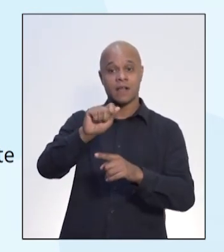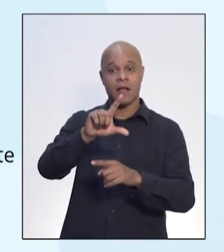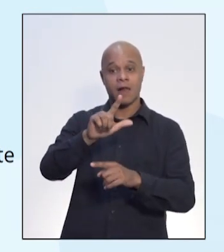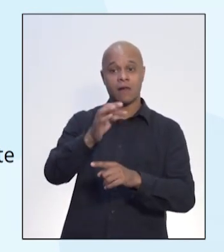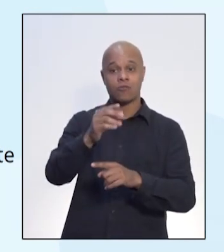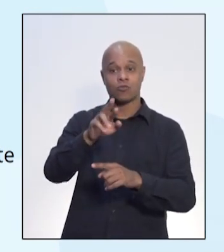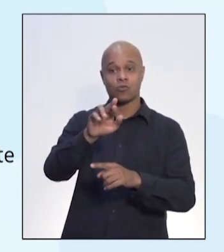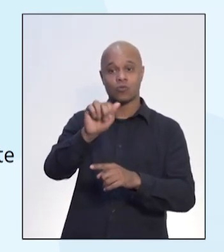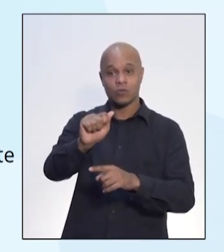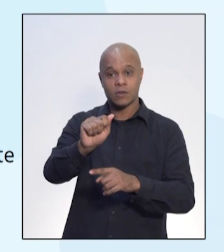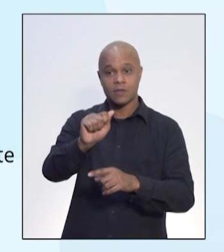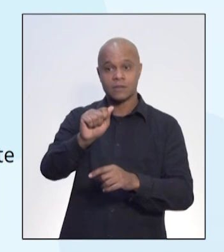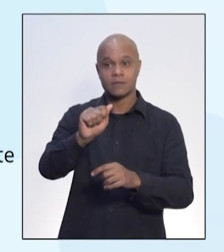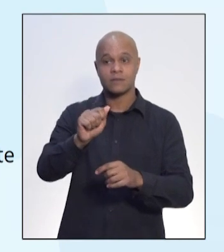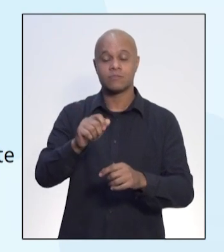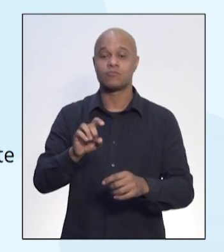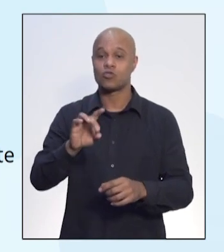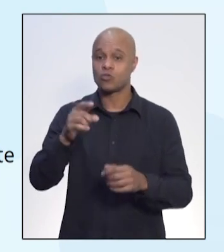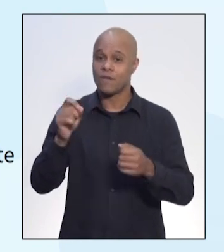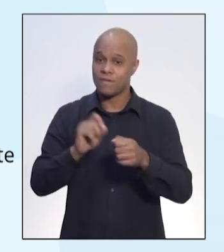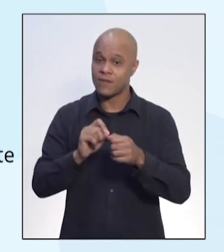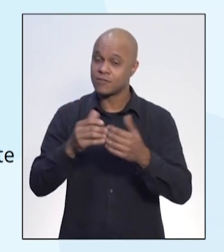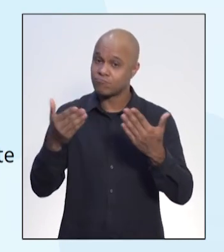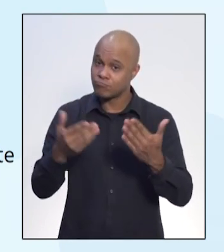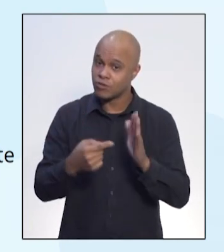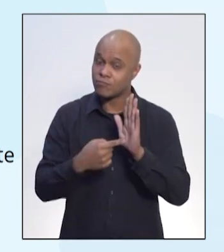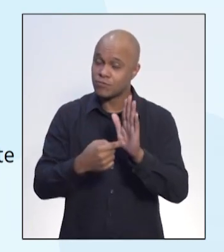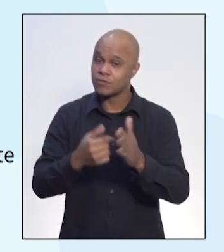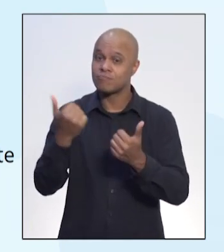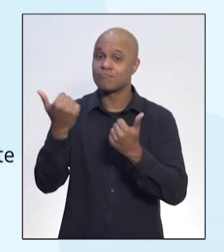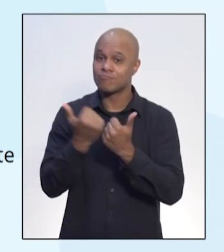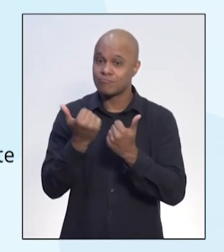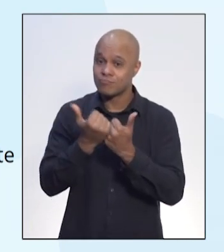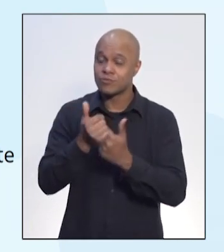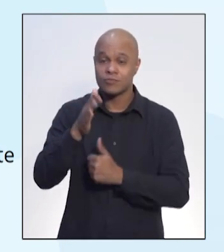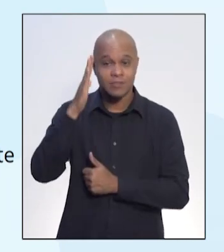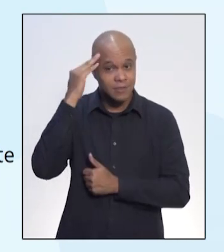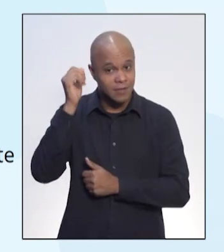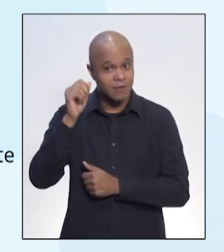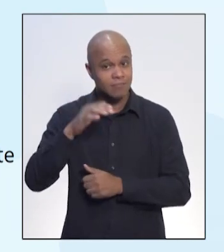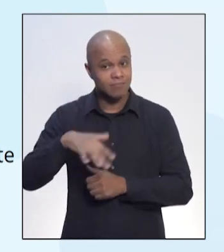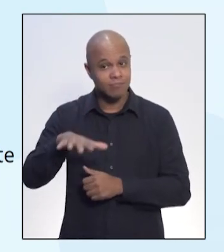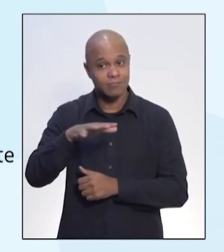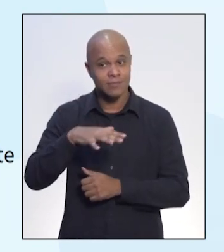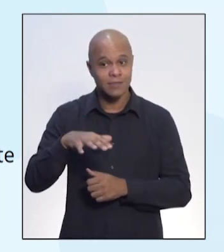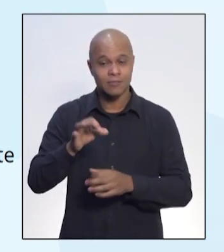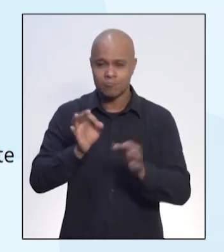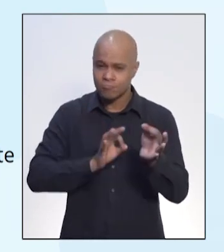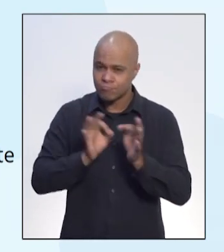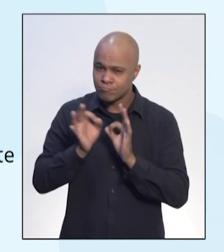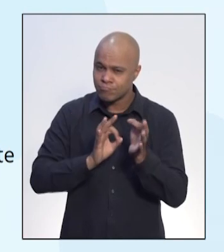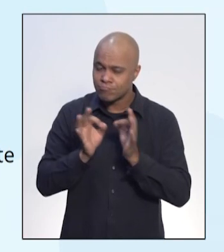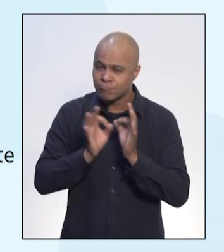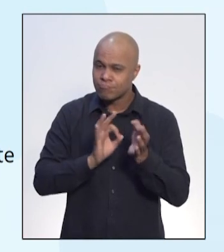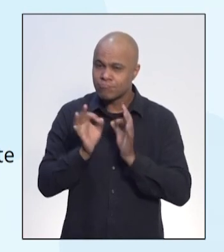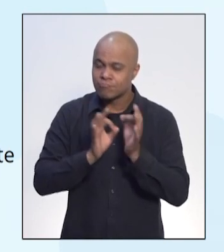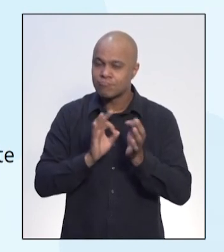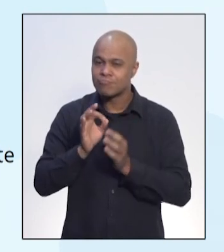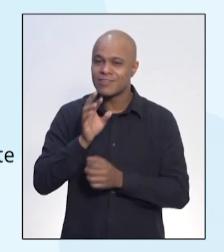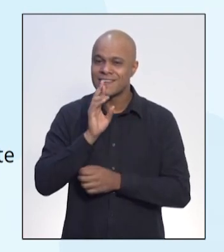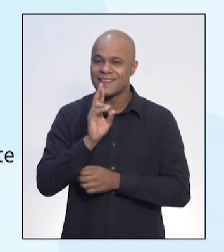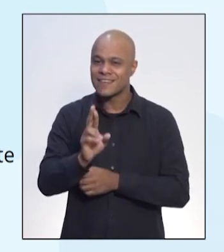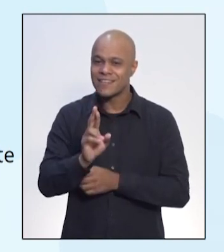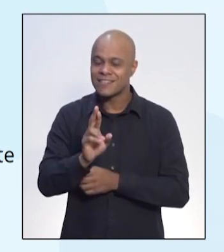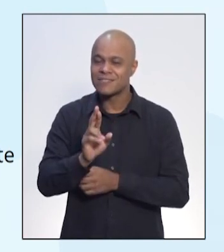altura é x, basta fazer y vezes x, substituir o que você já sabe, dá uma arrumadinha com a distributiva e me responde a